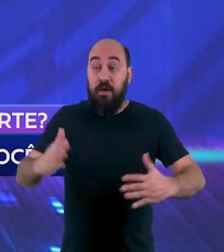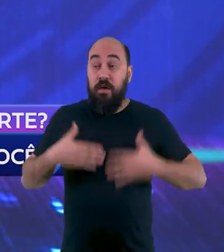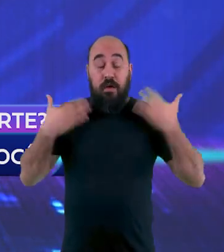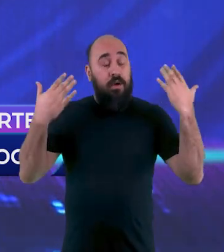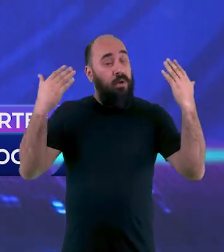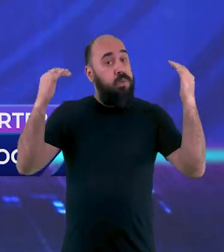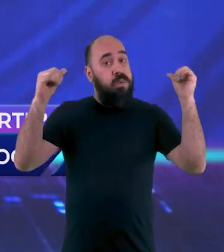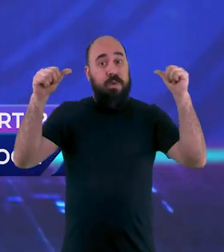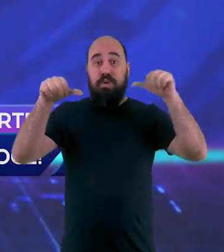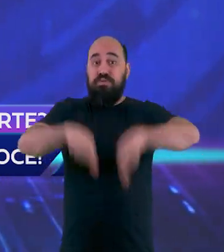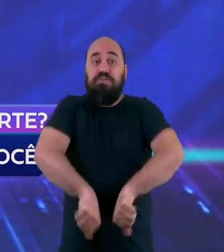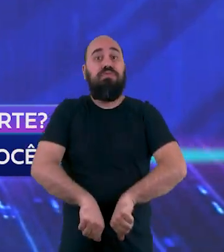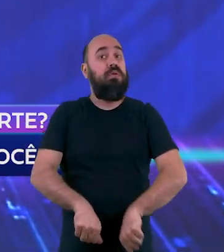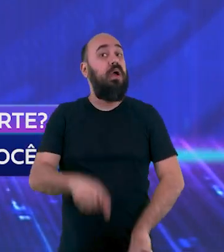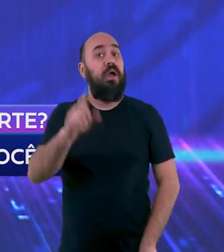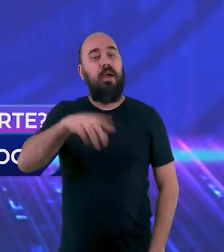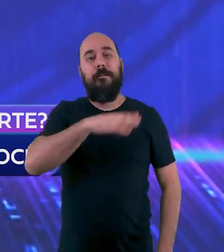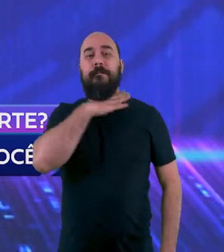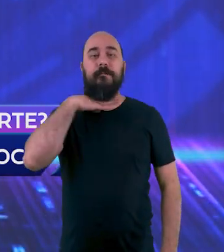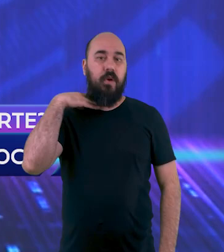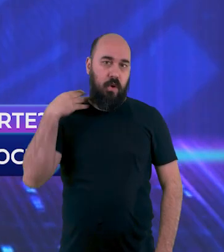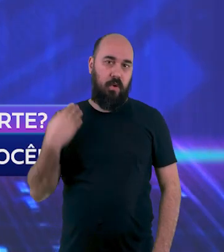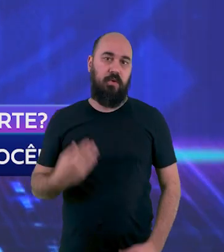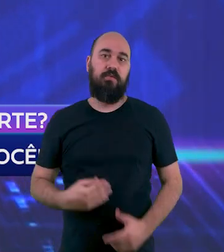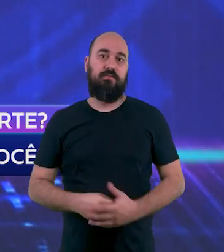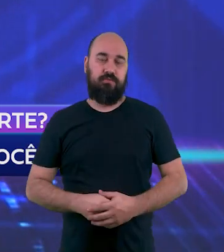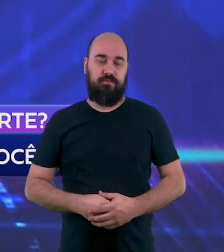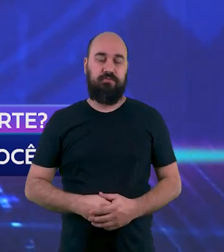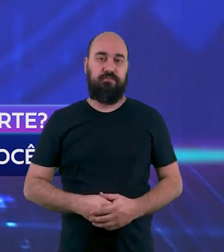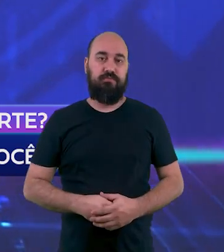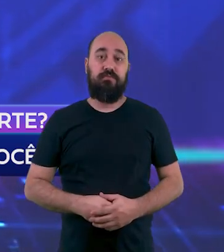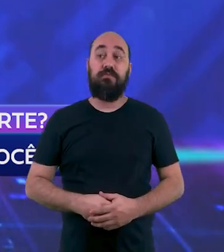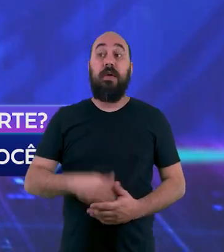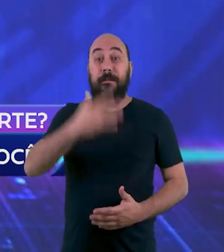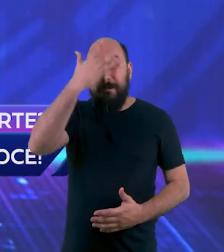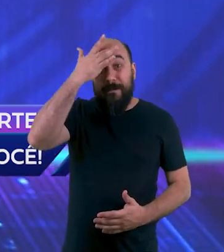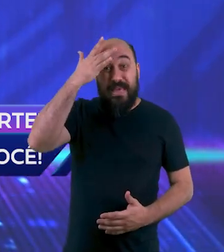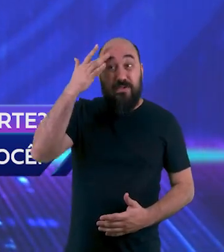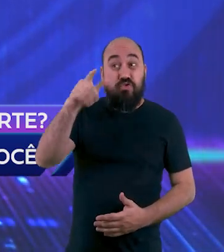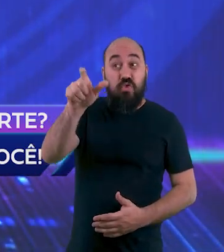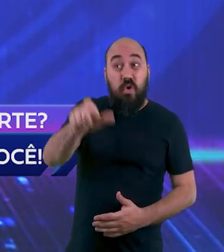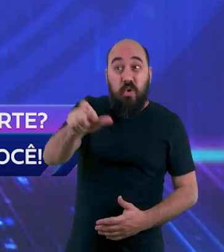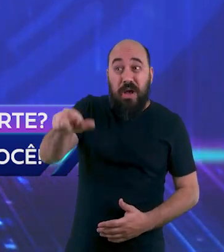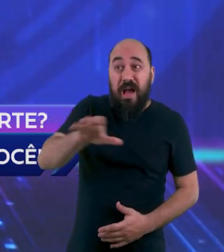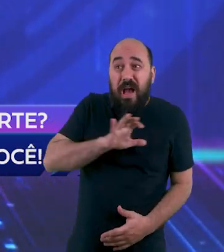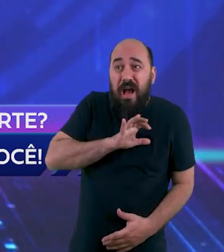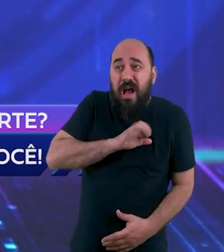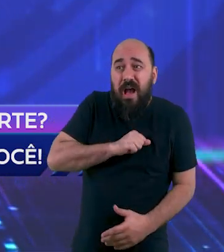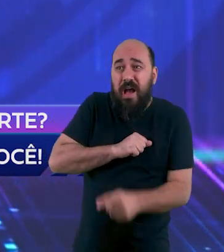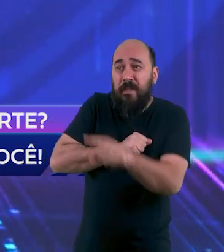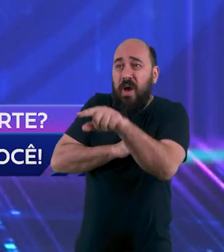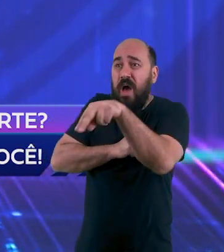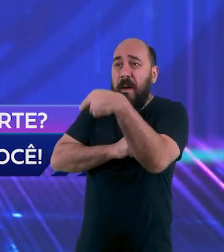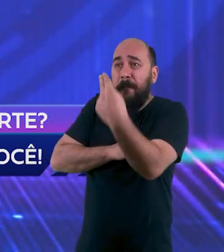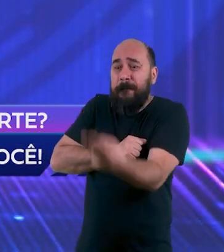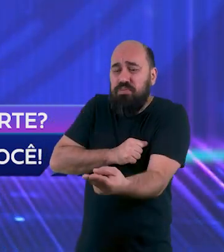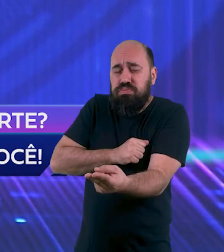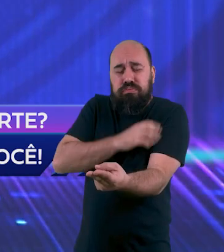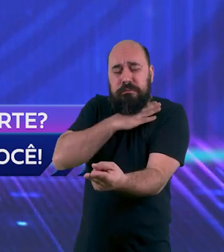é a morte. A dor da separação de pessoas que amamos nos faz perder o